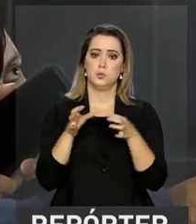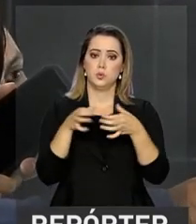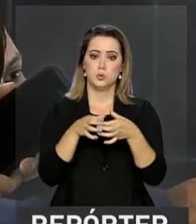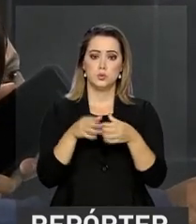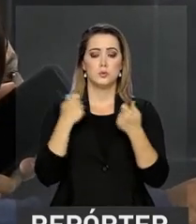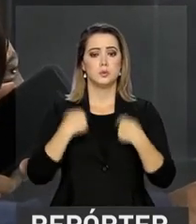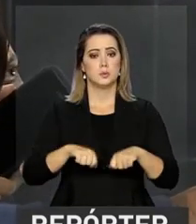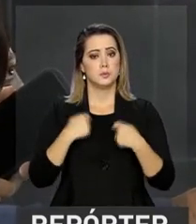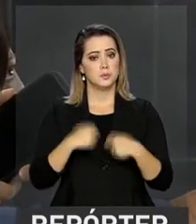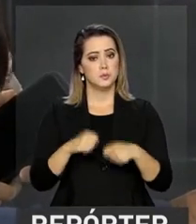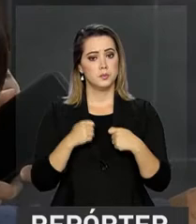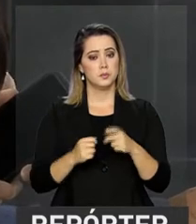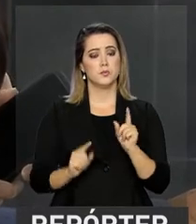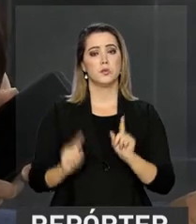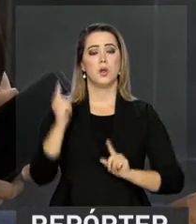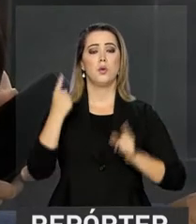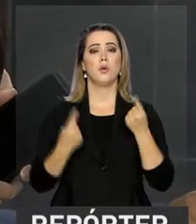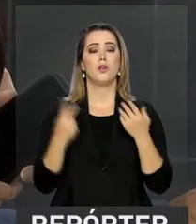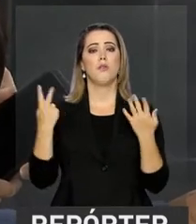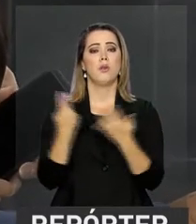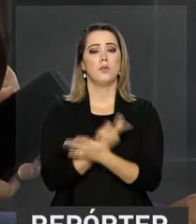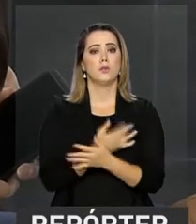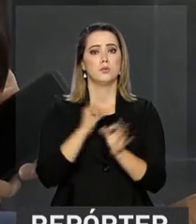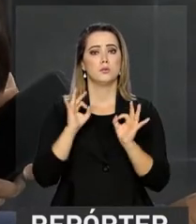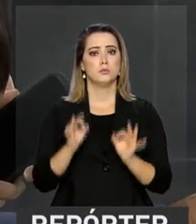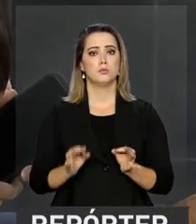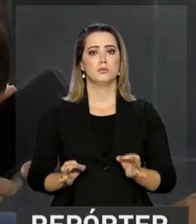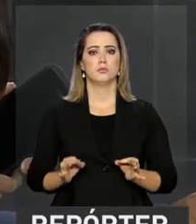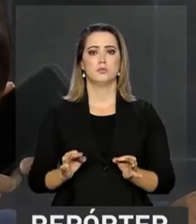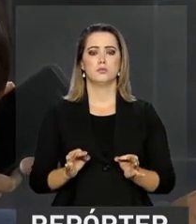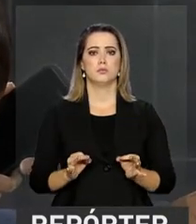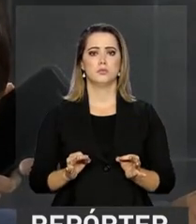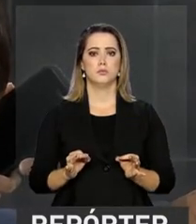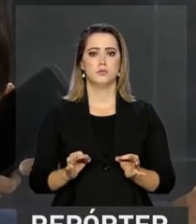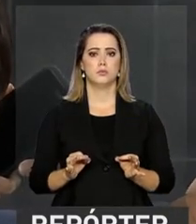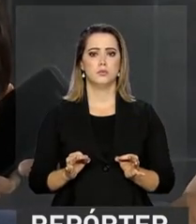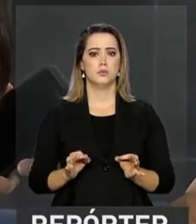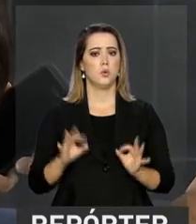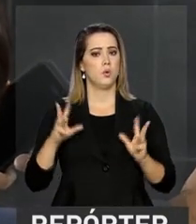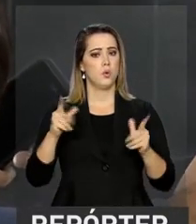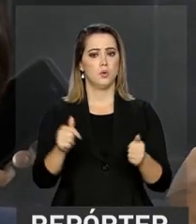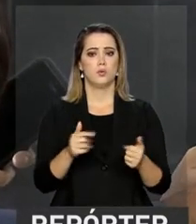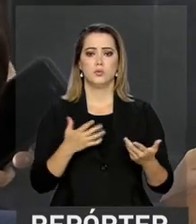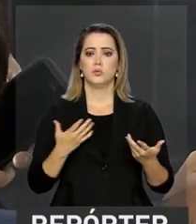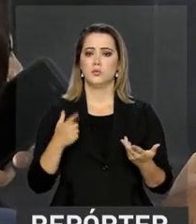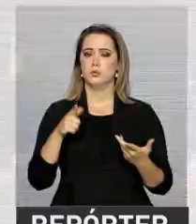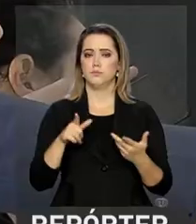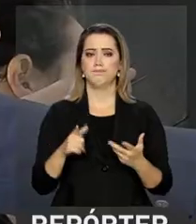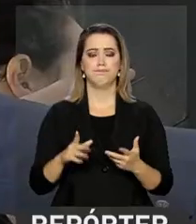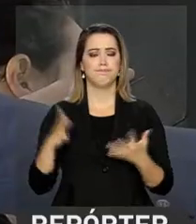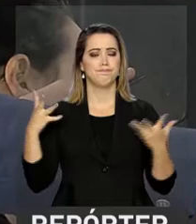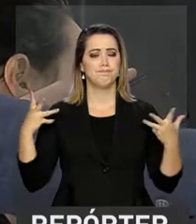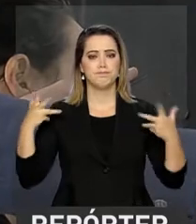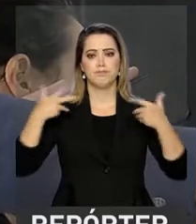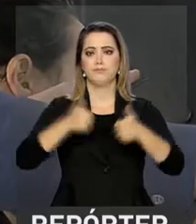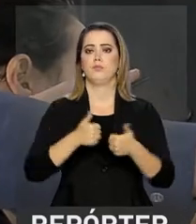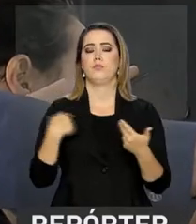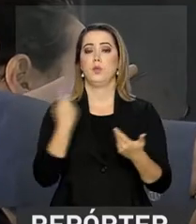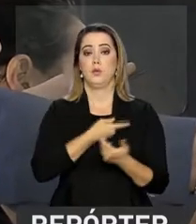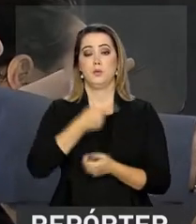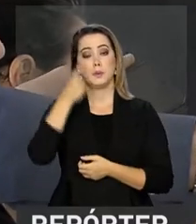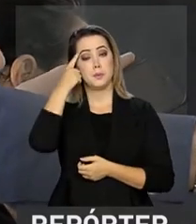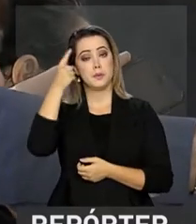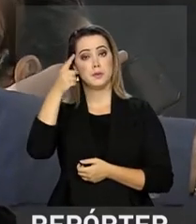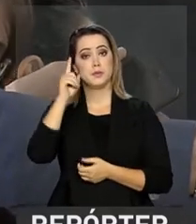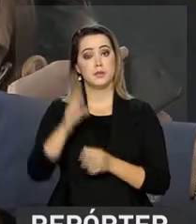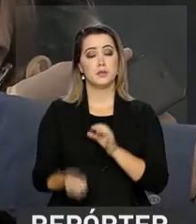necessários para que o carnaval do rio aconteça é enfim todo seu esplendor nós precisamos pensar em